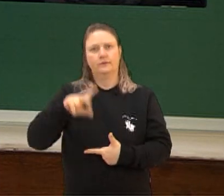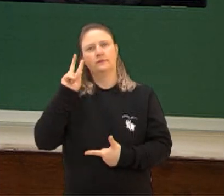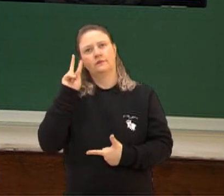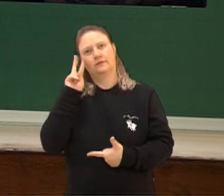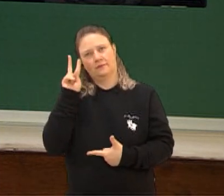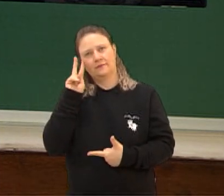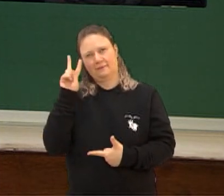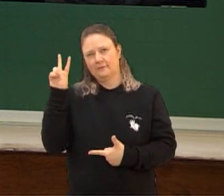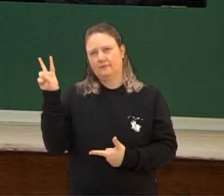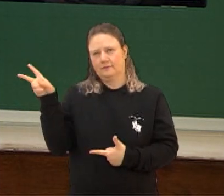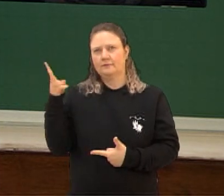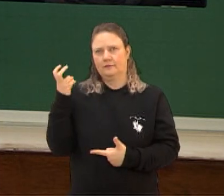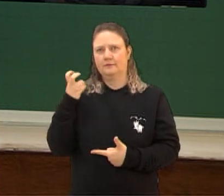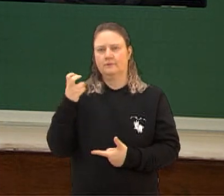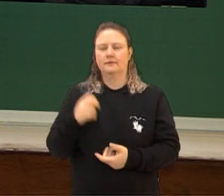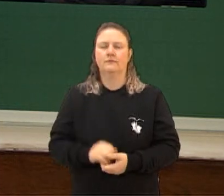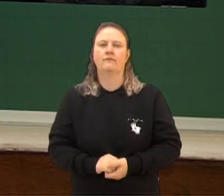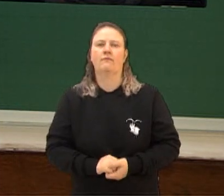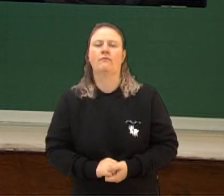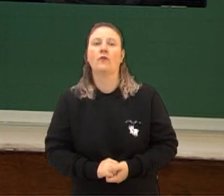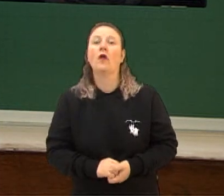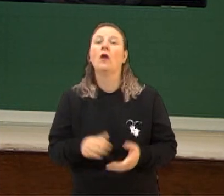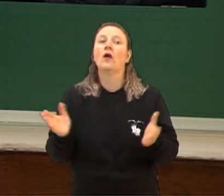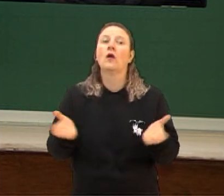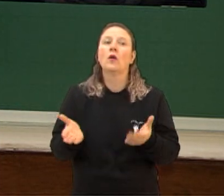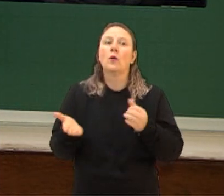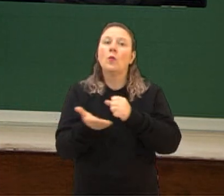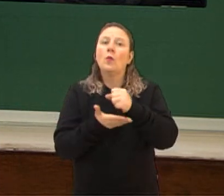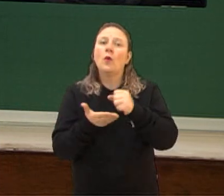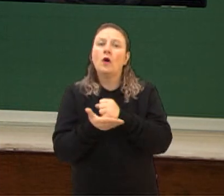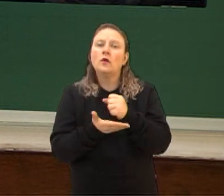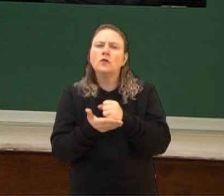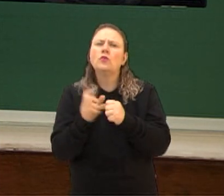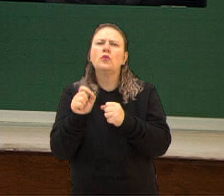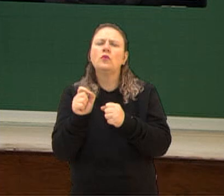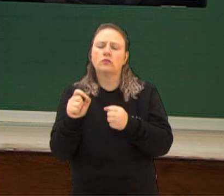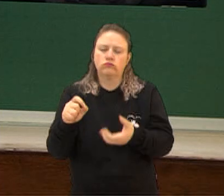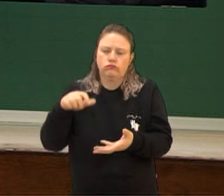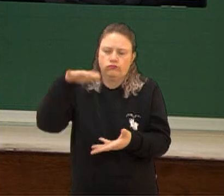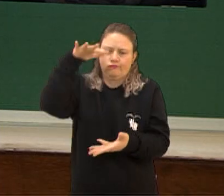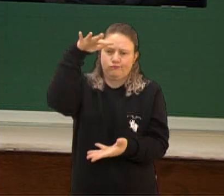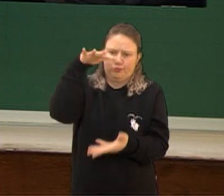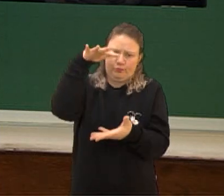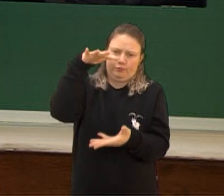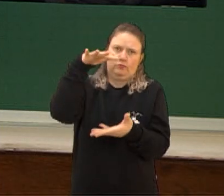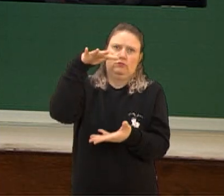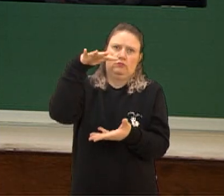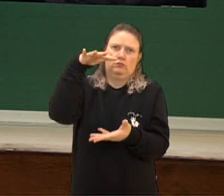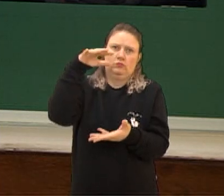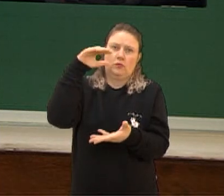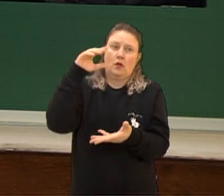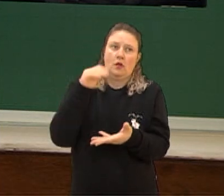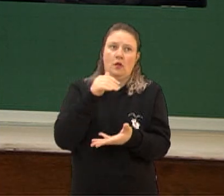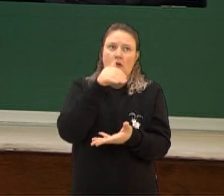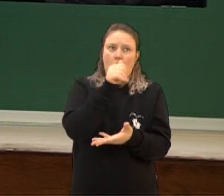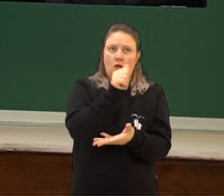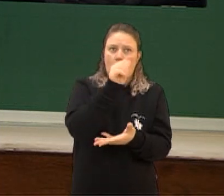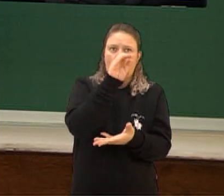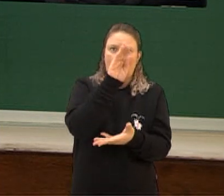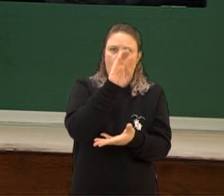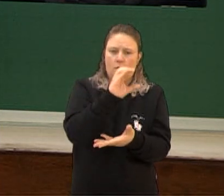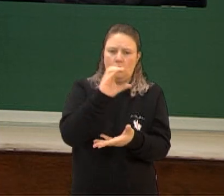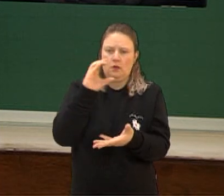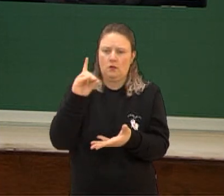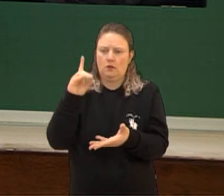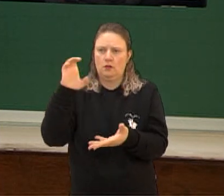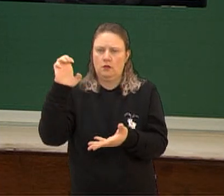caso retângulos. Quem são as bases? São essas regiões formadas aqui pelos pontos aqui, A, B, C, D, E, uma